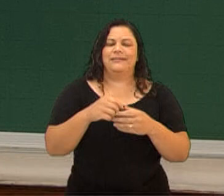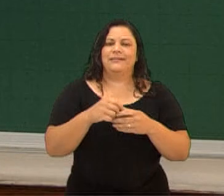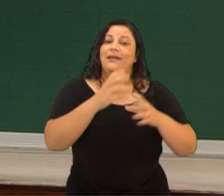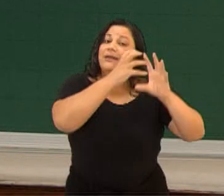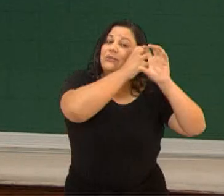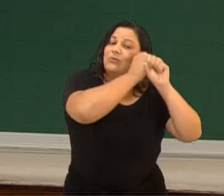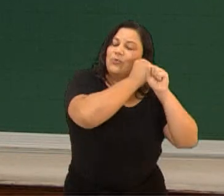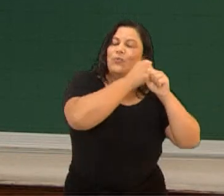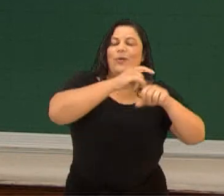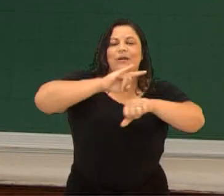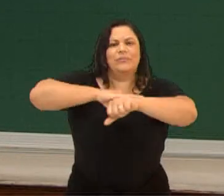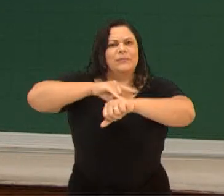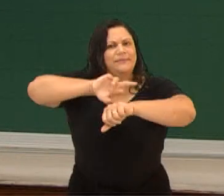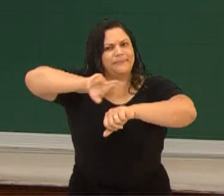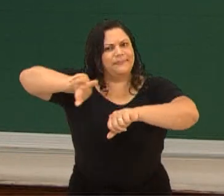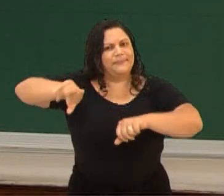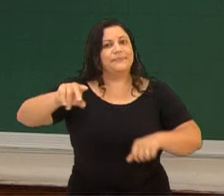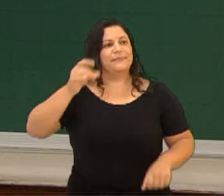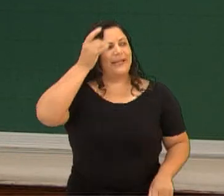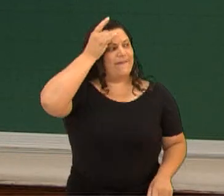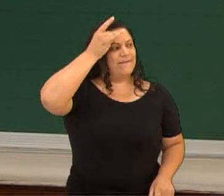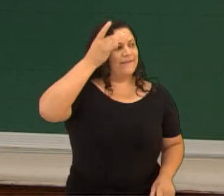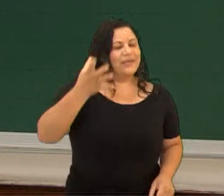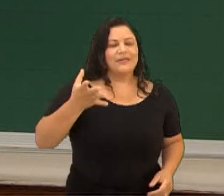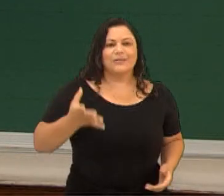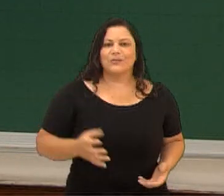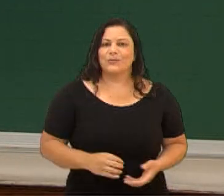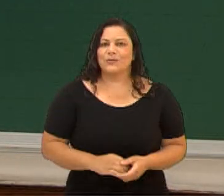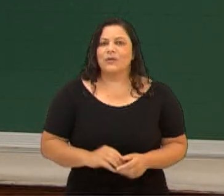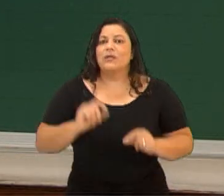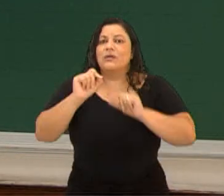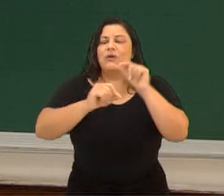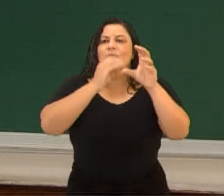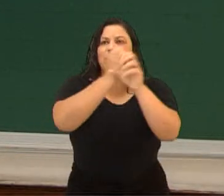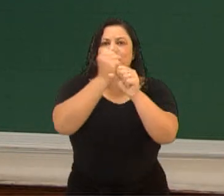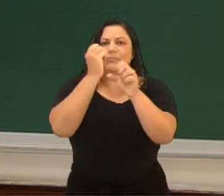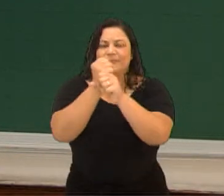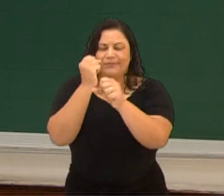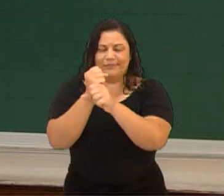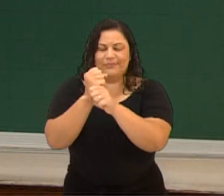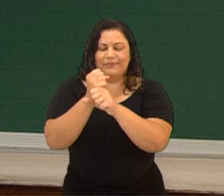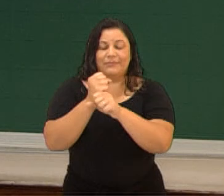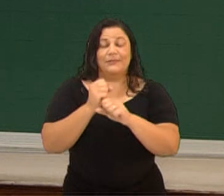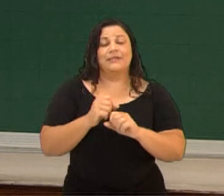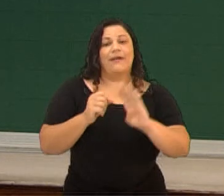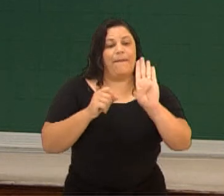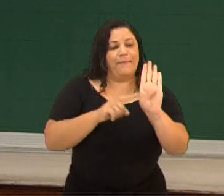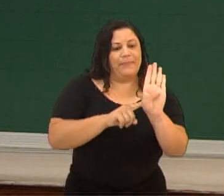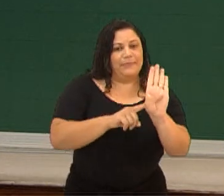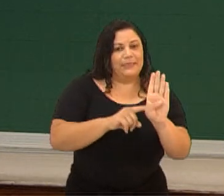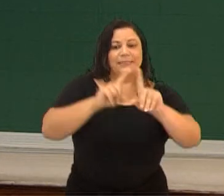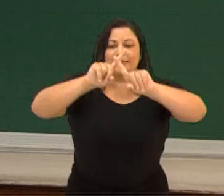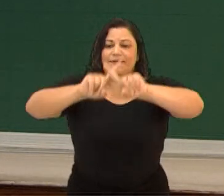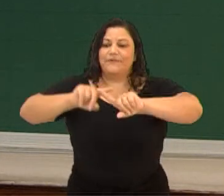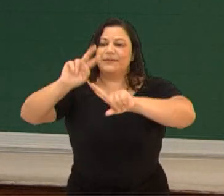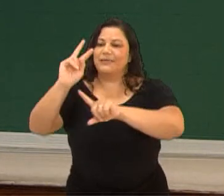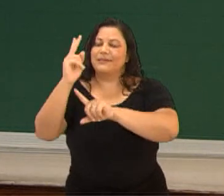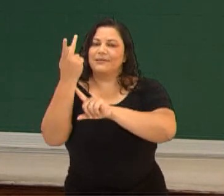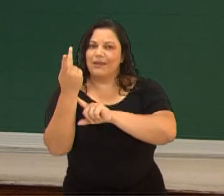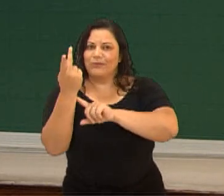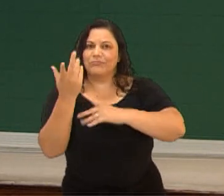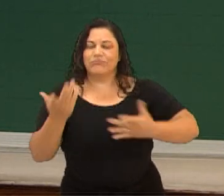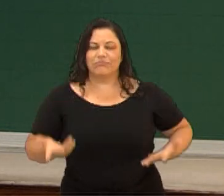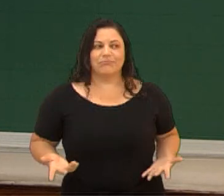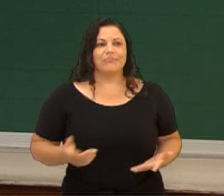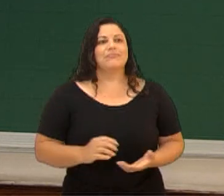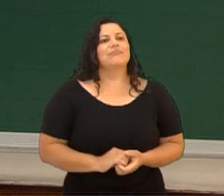do retângulo, calculamos base vezes a altura. Então, olhem aqui junto com a prof, ó. Base